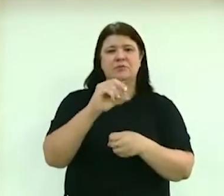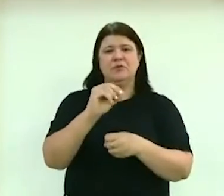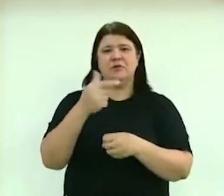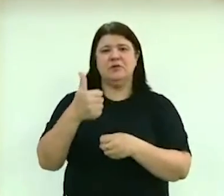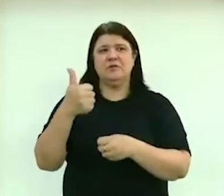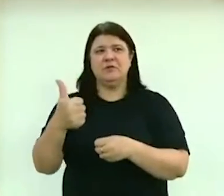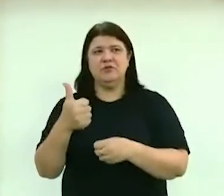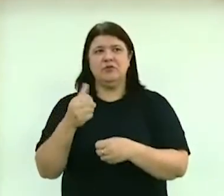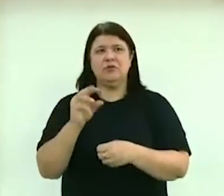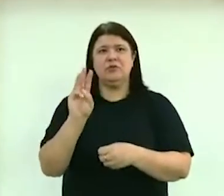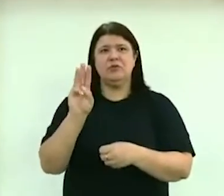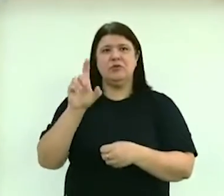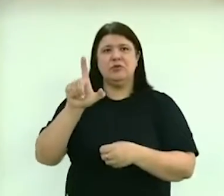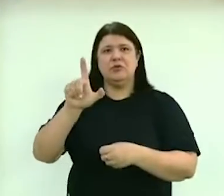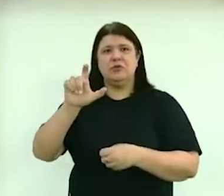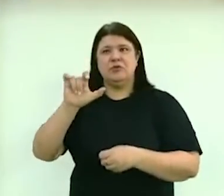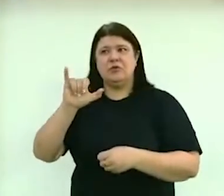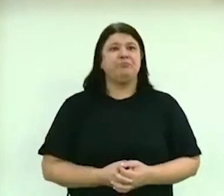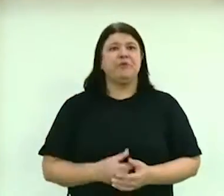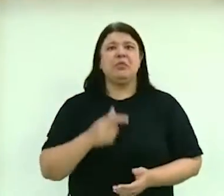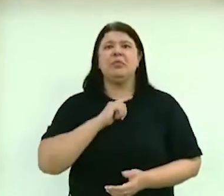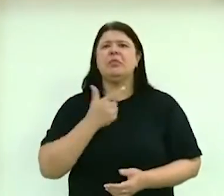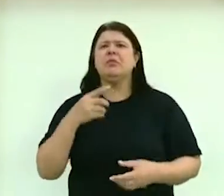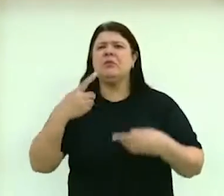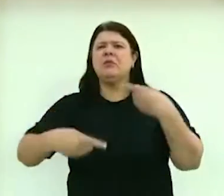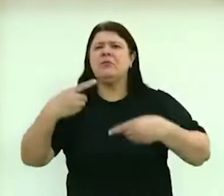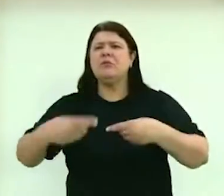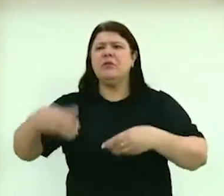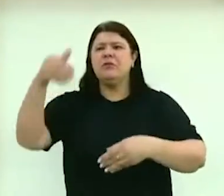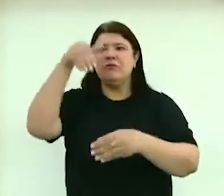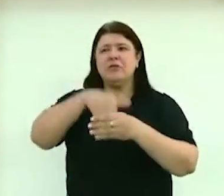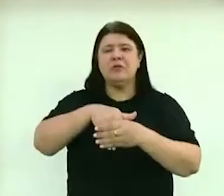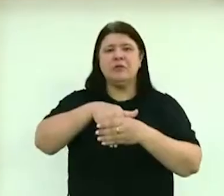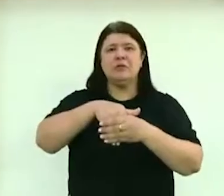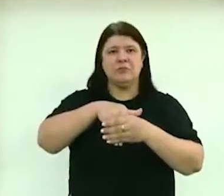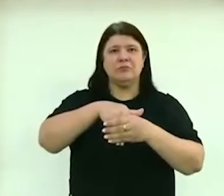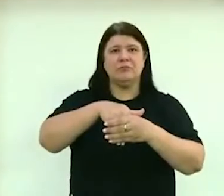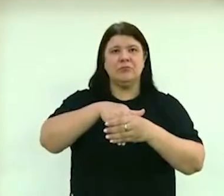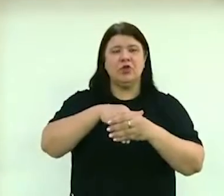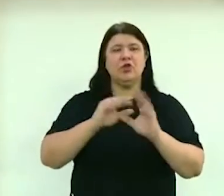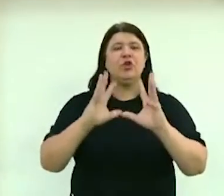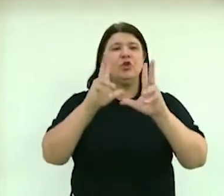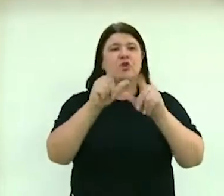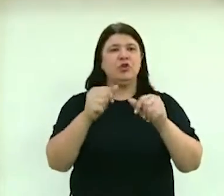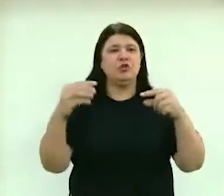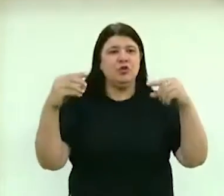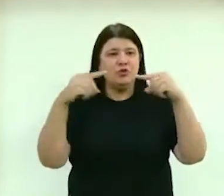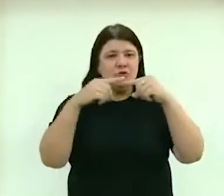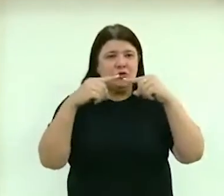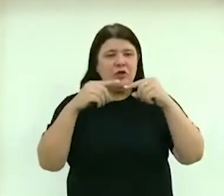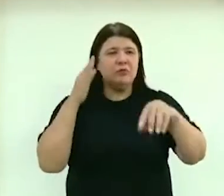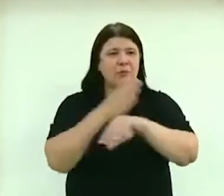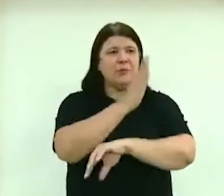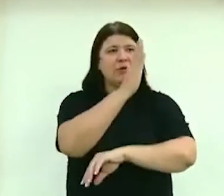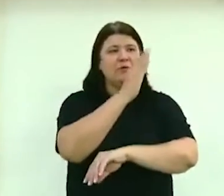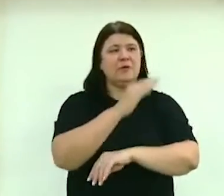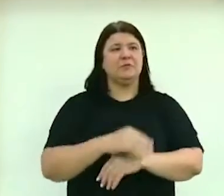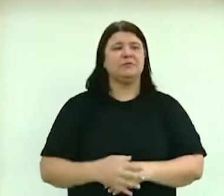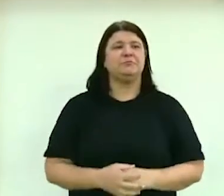Silva, vereador. Em discussão, requerimento do novo vereador. Em votação. Se o vereador estiver de acordo, permaneça como estão. Aprovado, vereador.